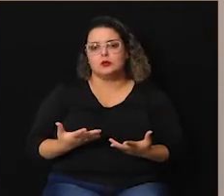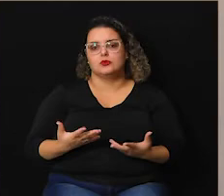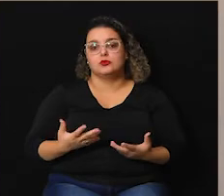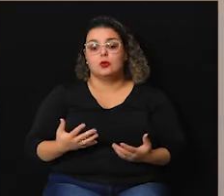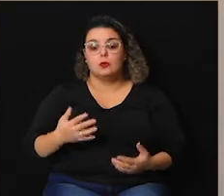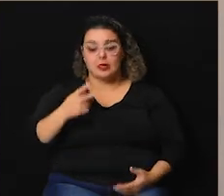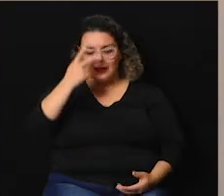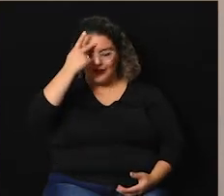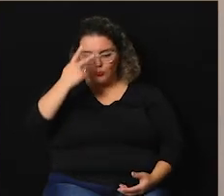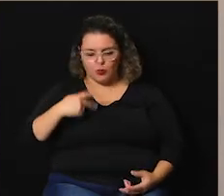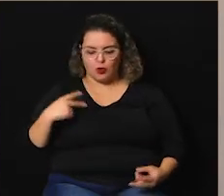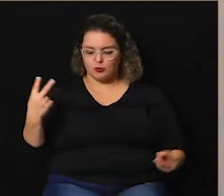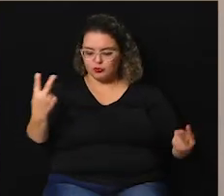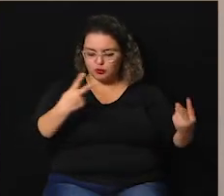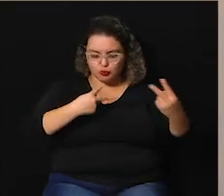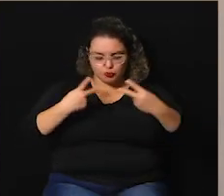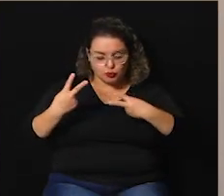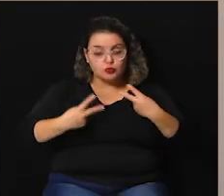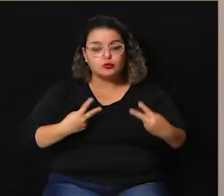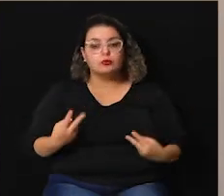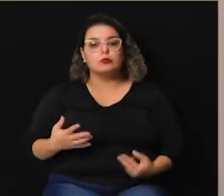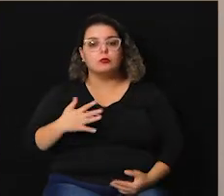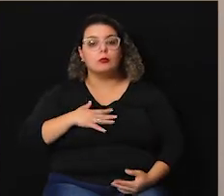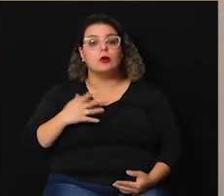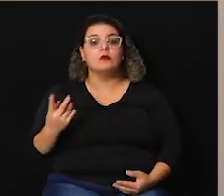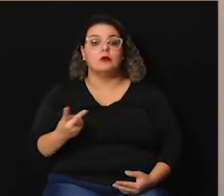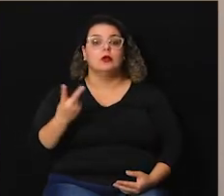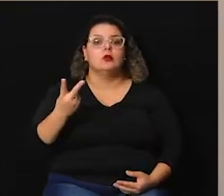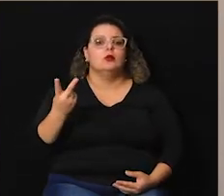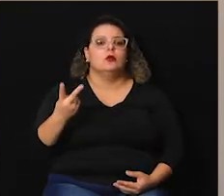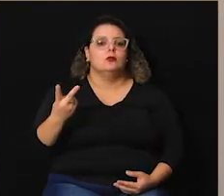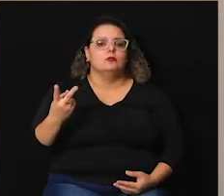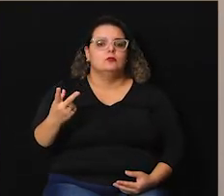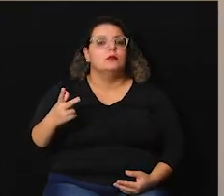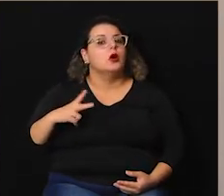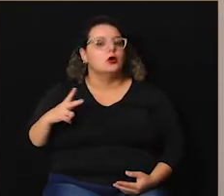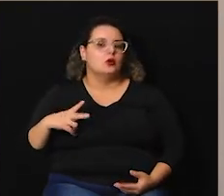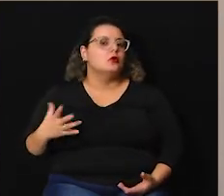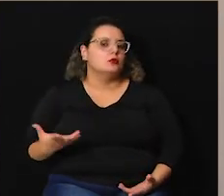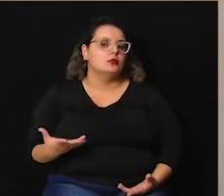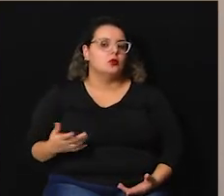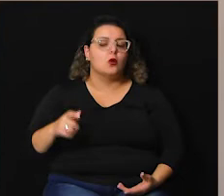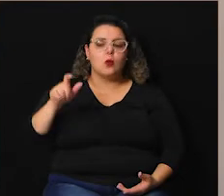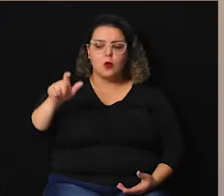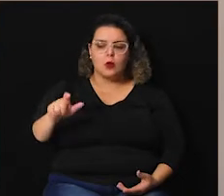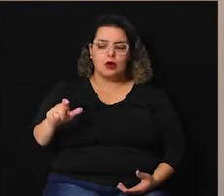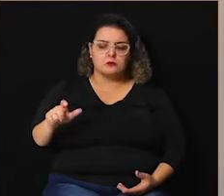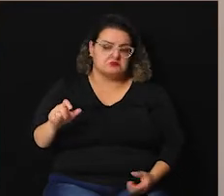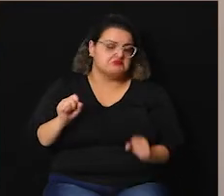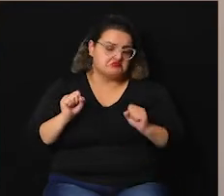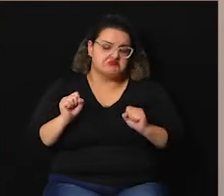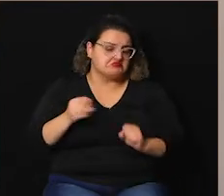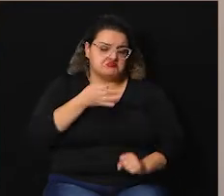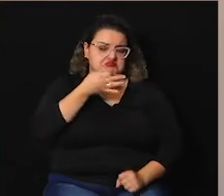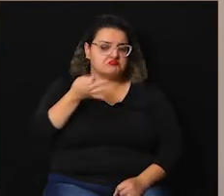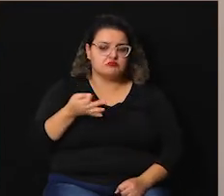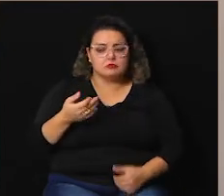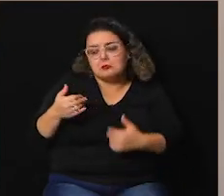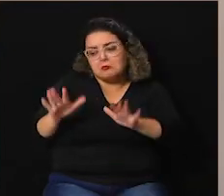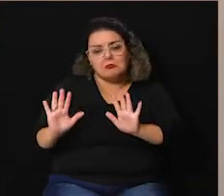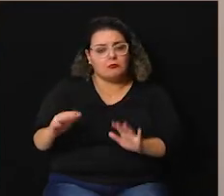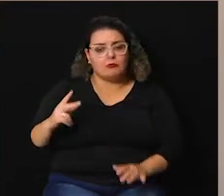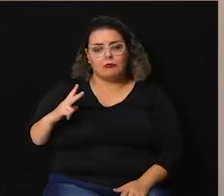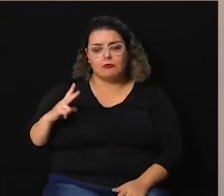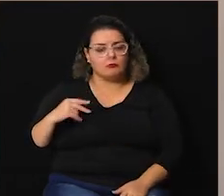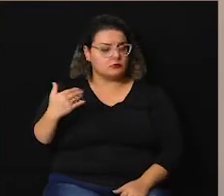minha imagem, sobre o meu valor pessoal, o outro pode ter a impressão que ele tem, e isso